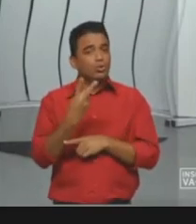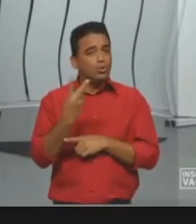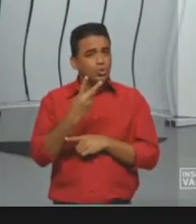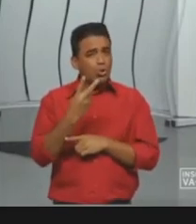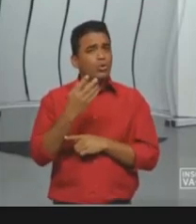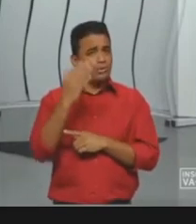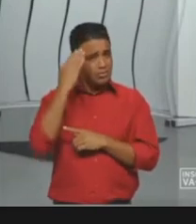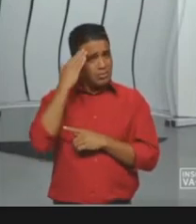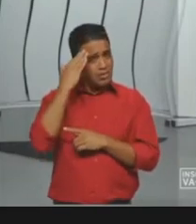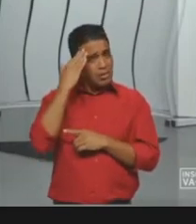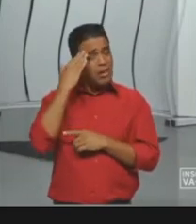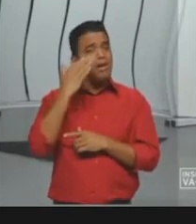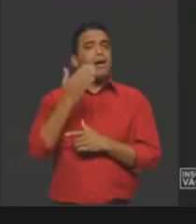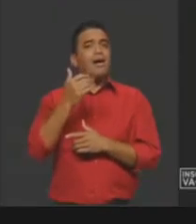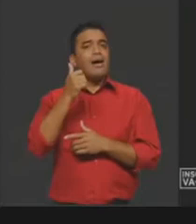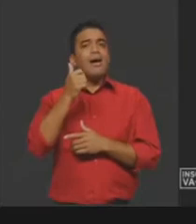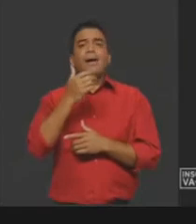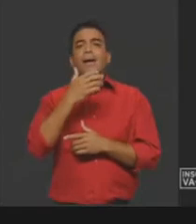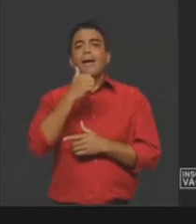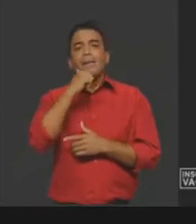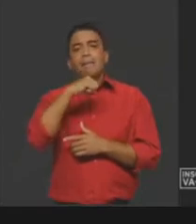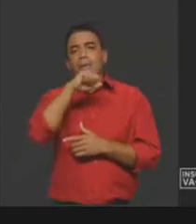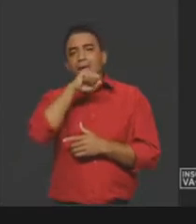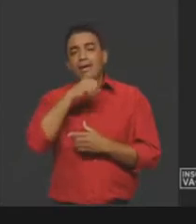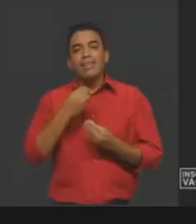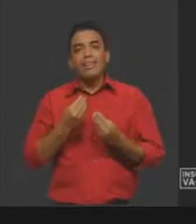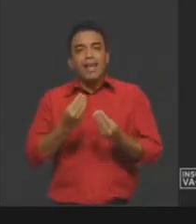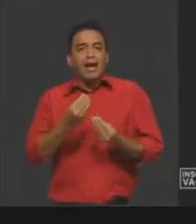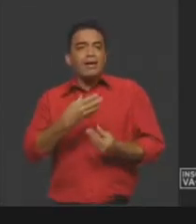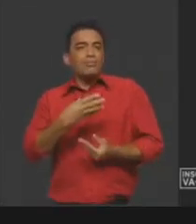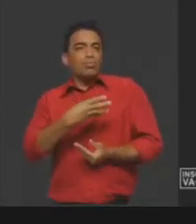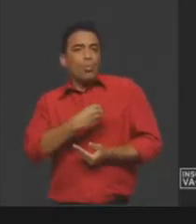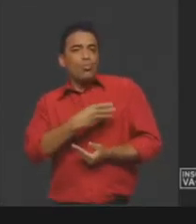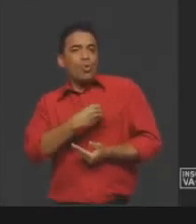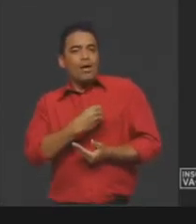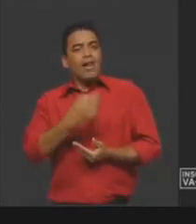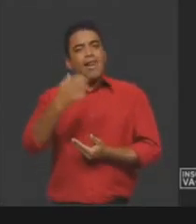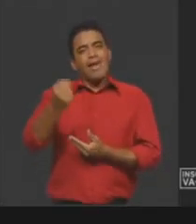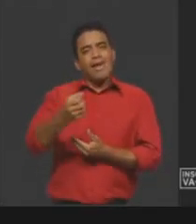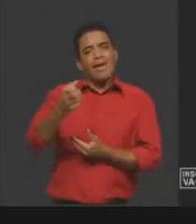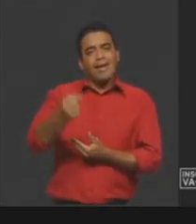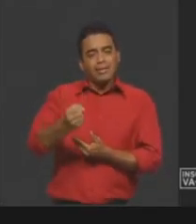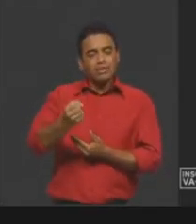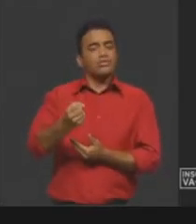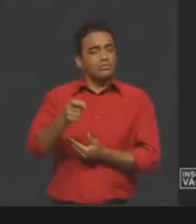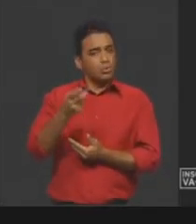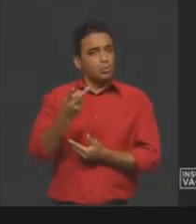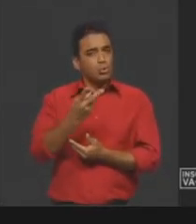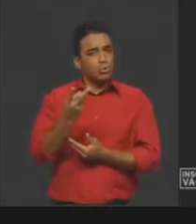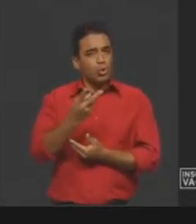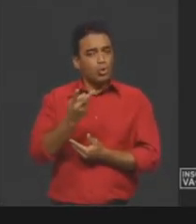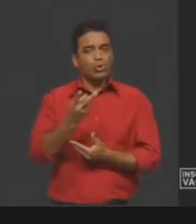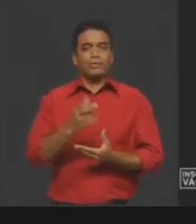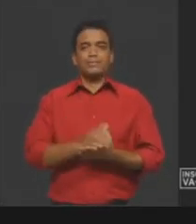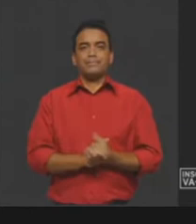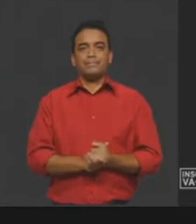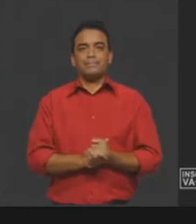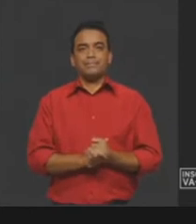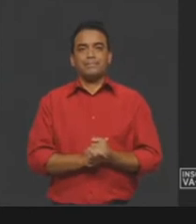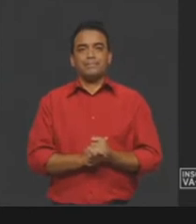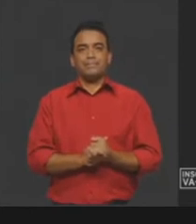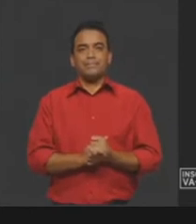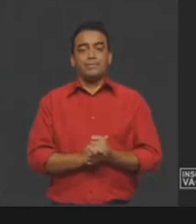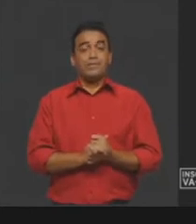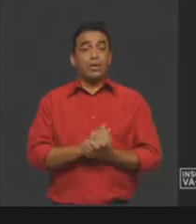Então, os filhotes vão se amamentar na mãe, que tem as mamas. É uma classificação aqui. A ordem deles